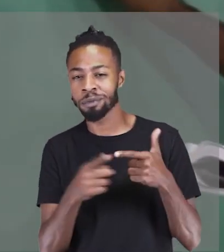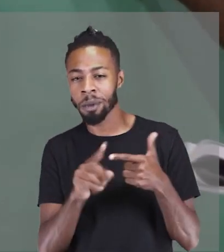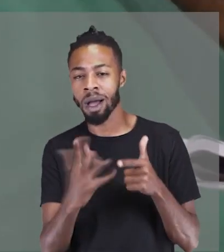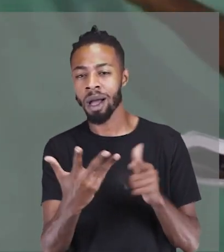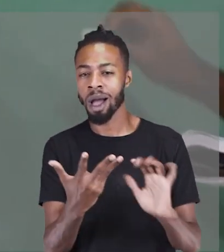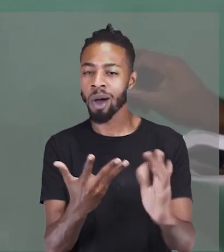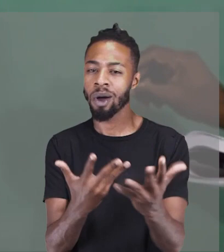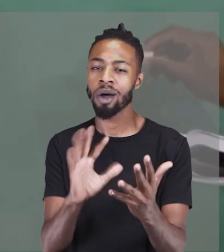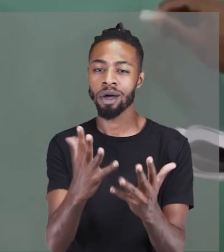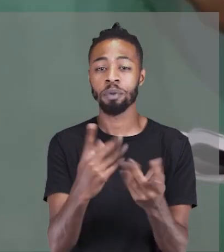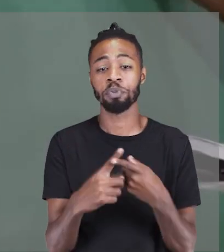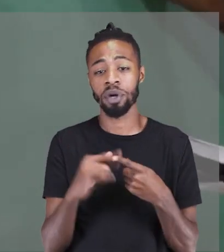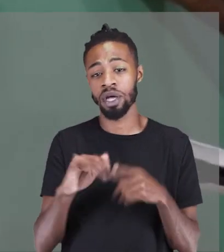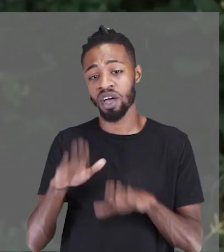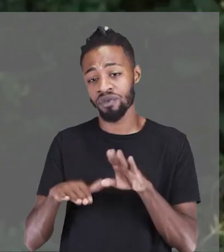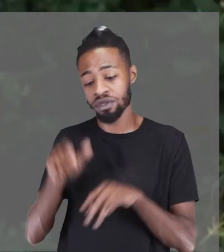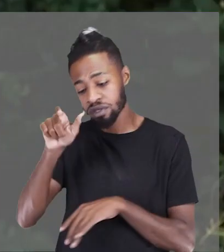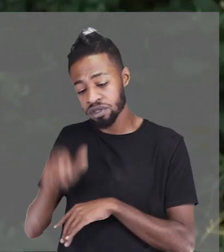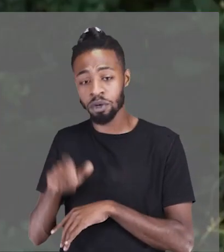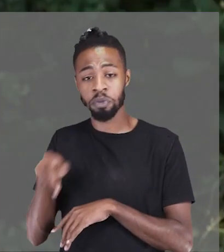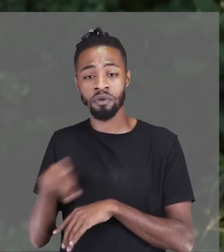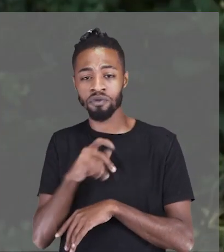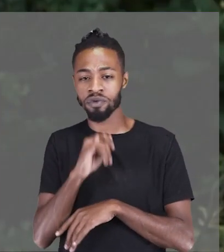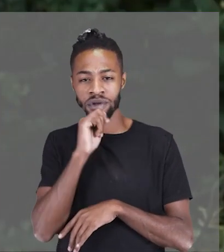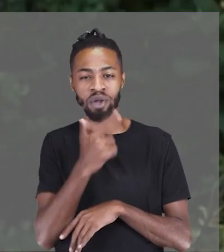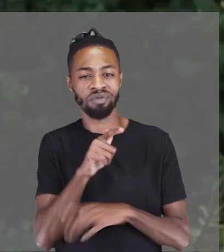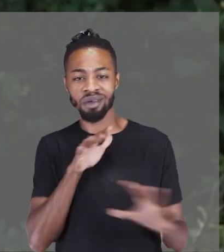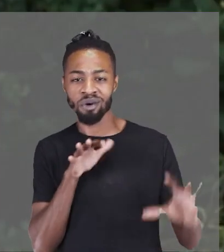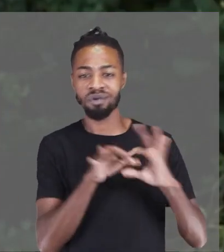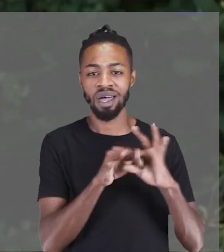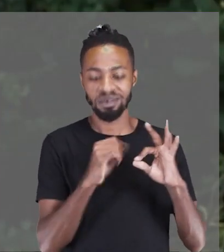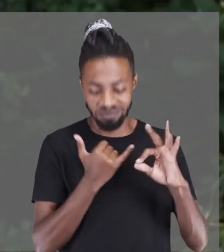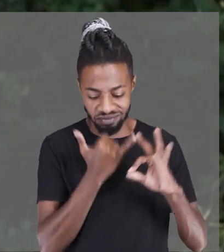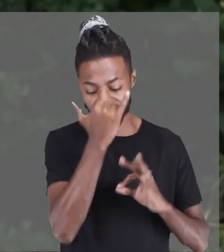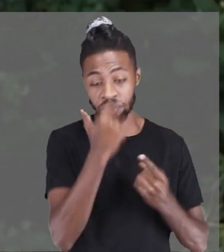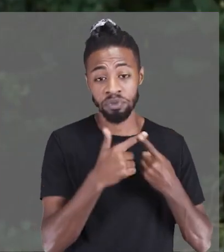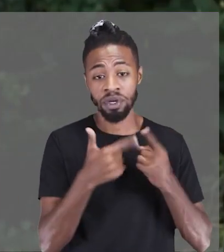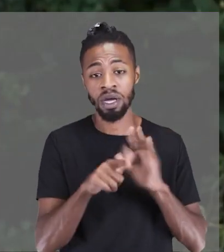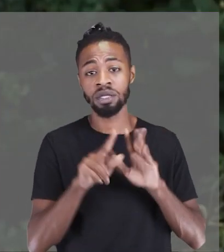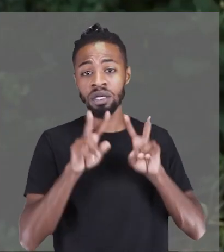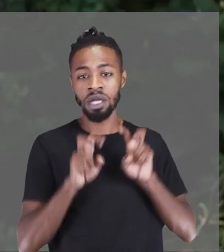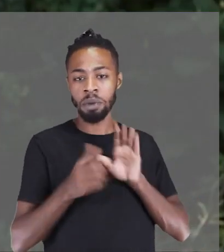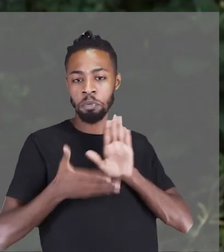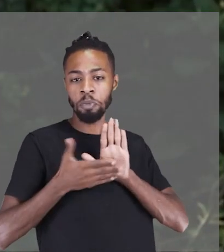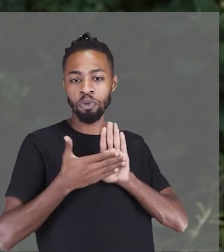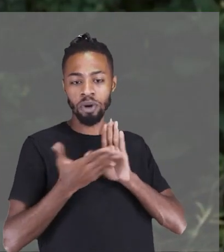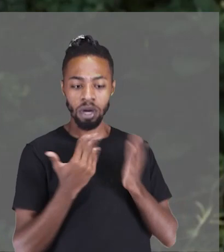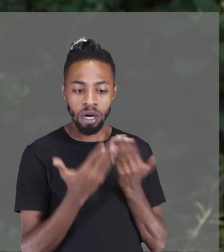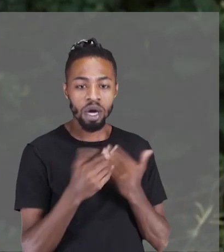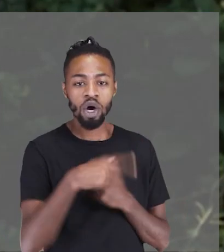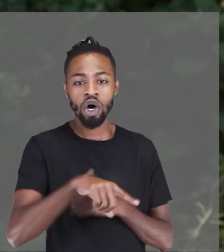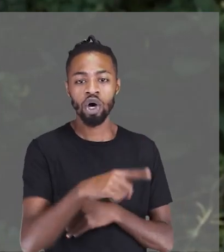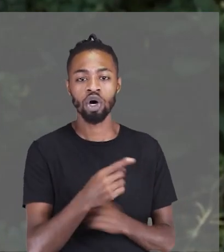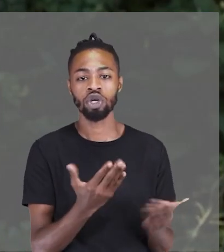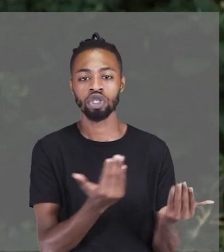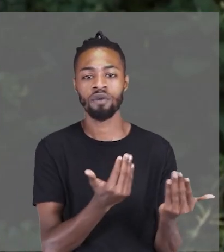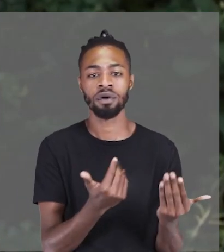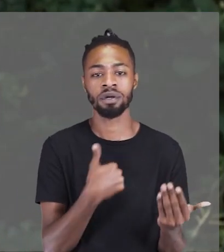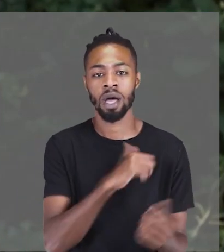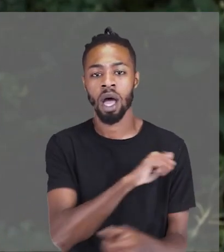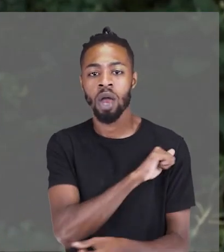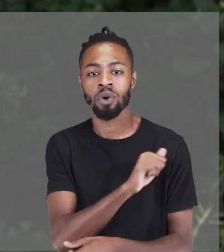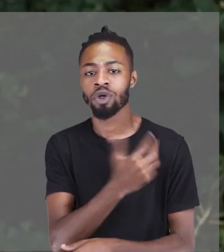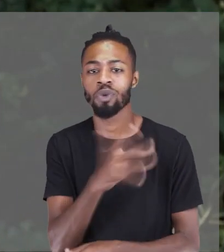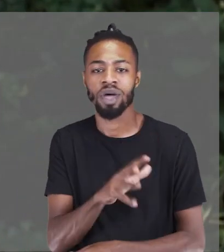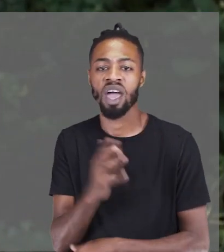leva a vários desfechos negativos. Muitas vezes ele não se conecta e se frustra porque aqueles temas que ele propõe para discussão não são os mesmos que os jovens